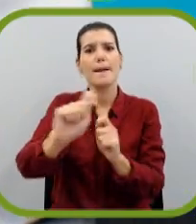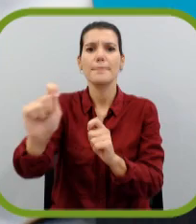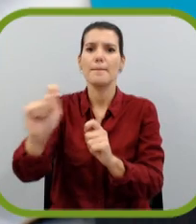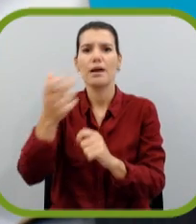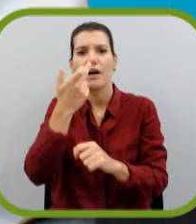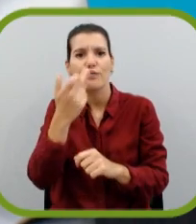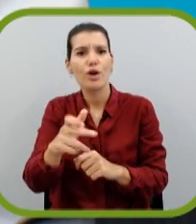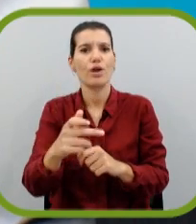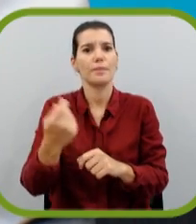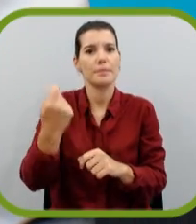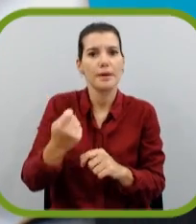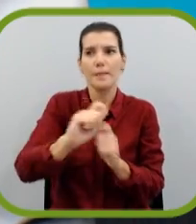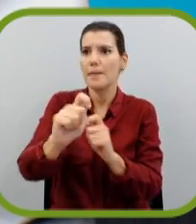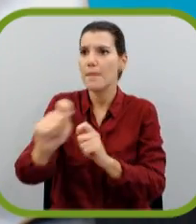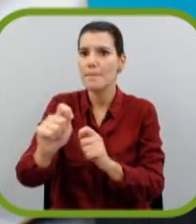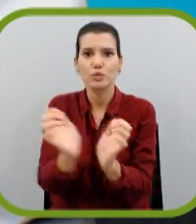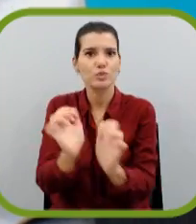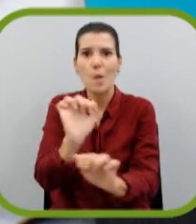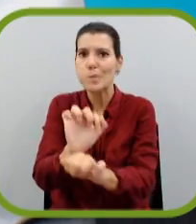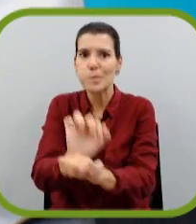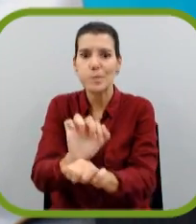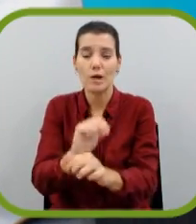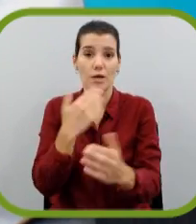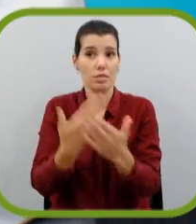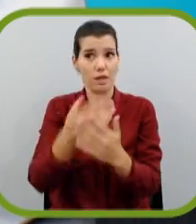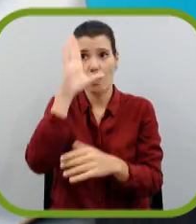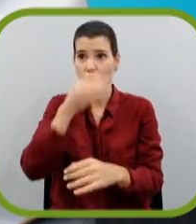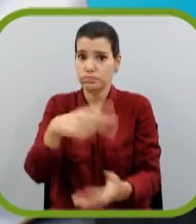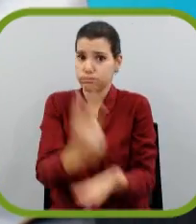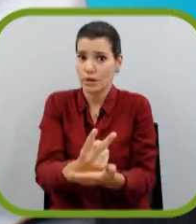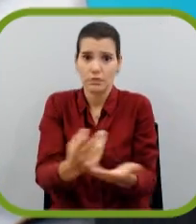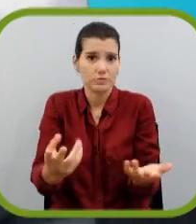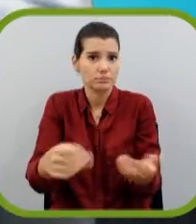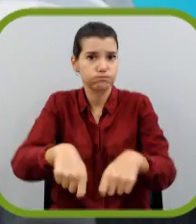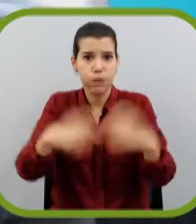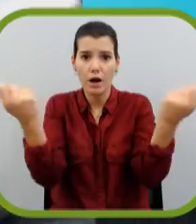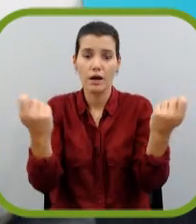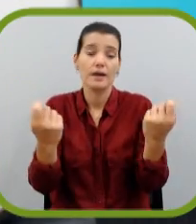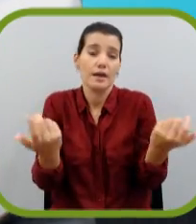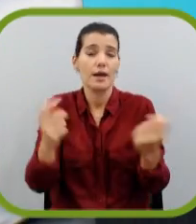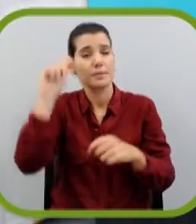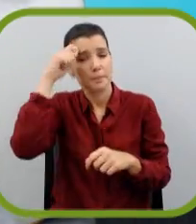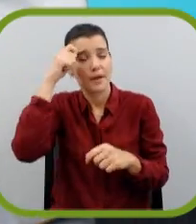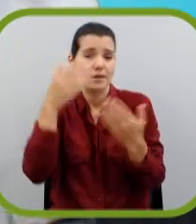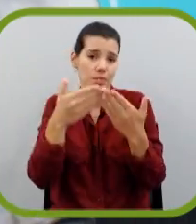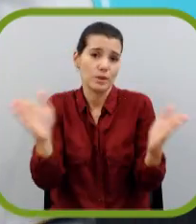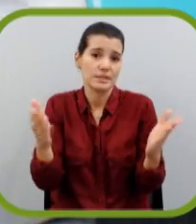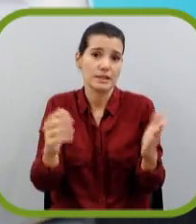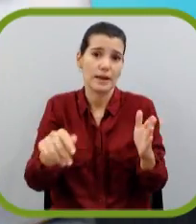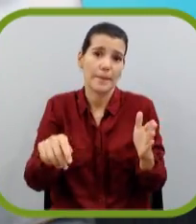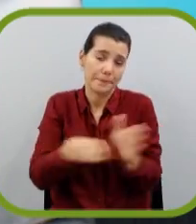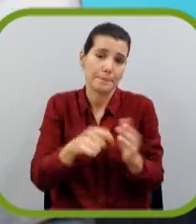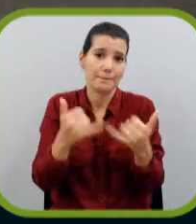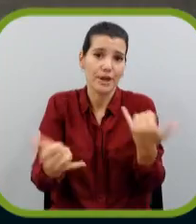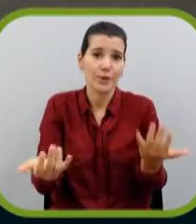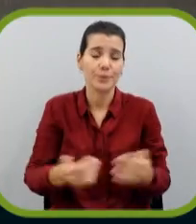pagar prestações sociais e reformas é algo que deita abaixo qualquer governo, não é? Portanto, é uma ameaça à